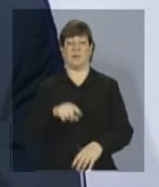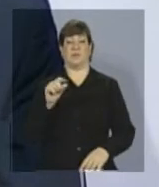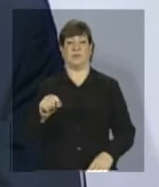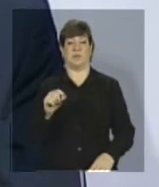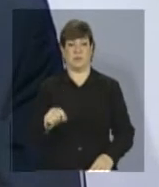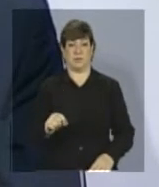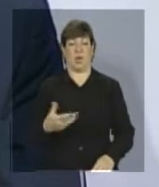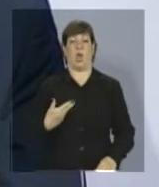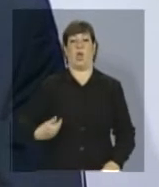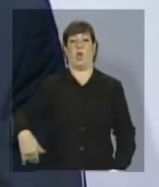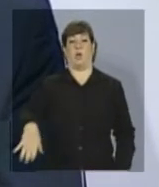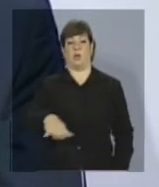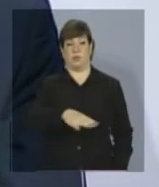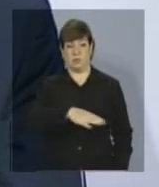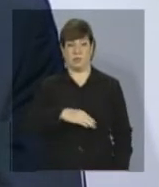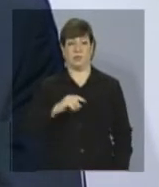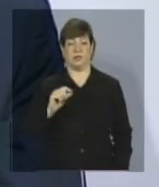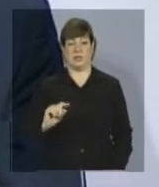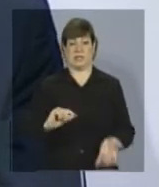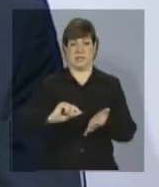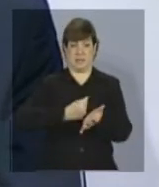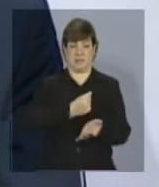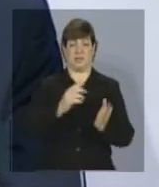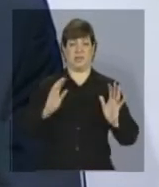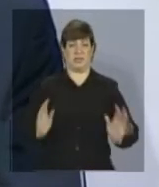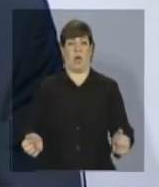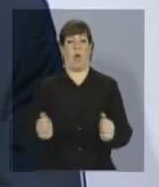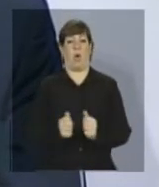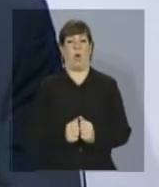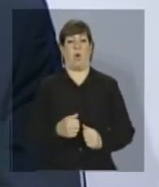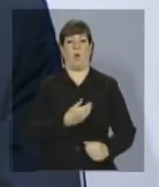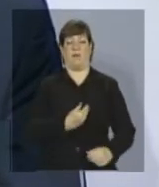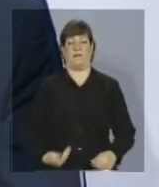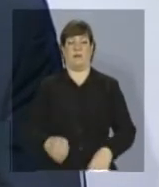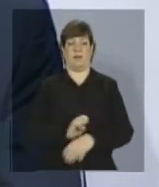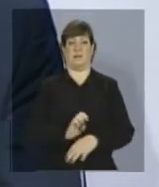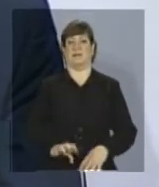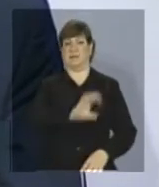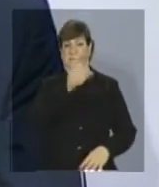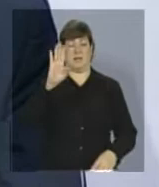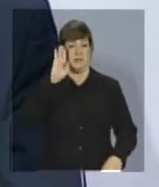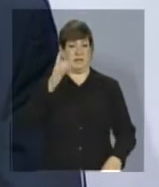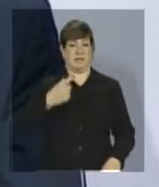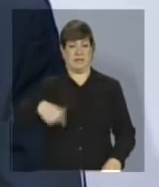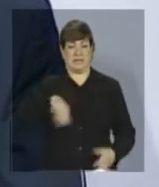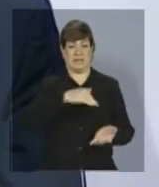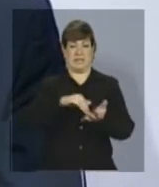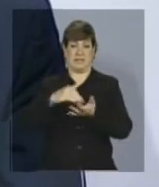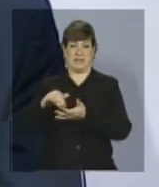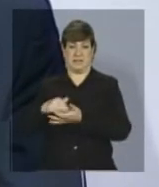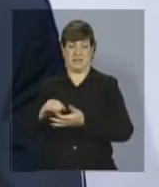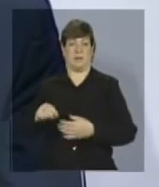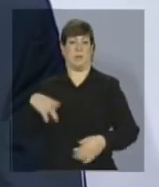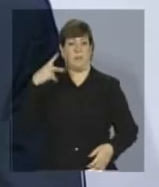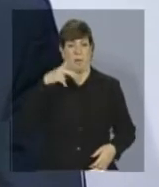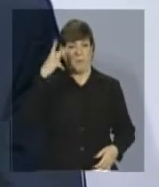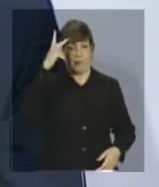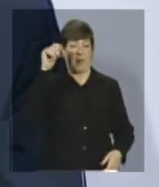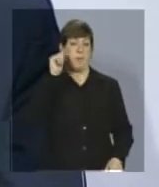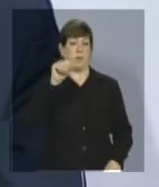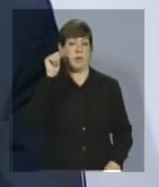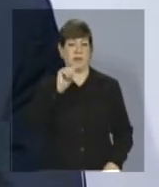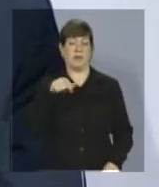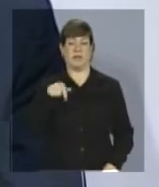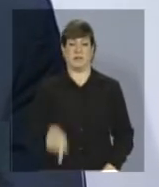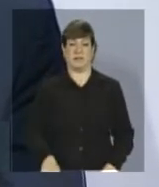nós assinamos com os governos estaduais, em particular com Secretarias Estaduais de Políticas para as Mulheres.